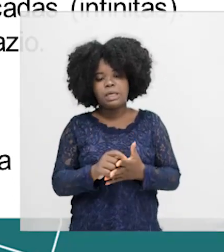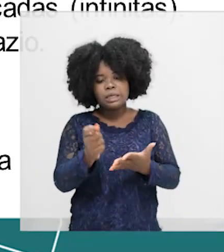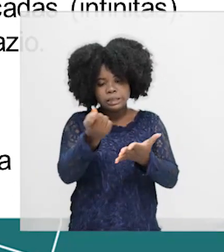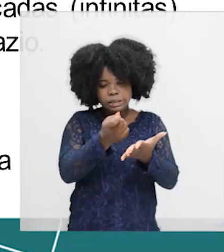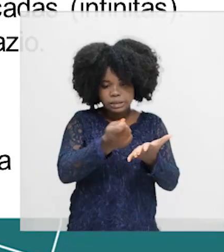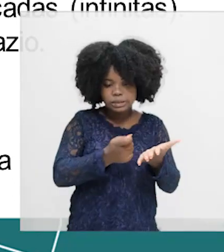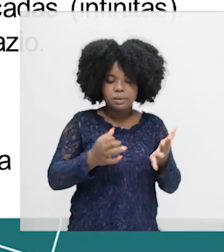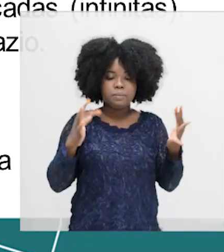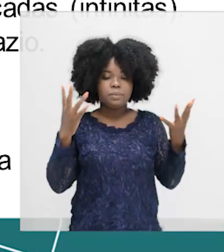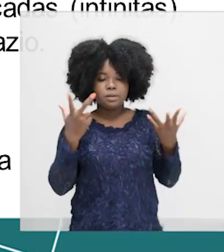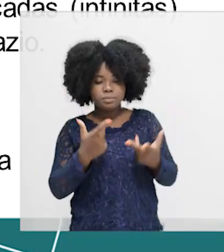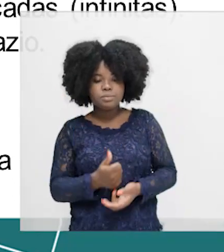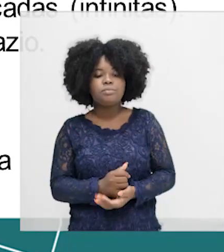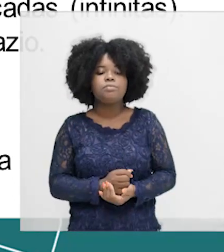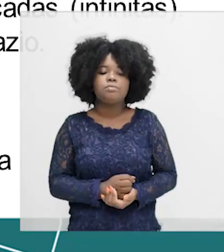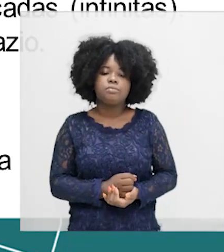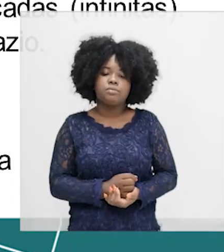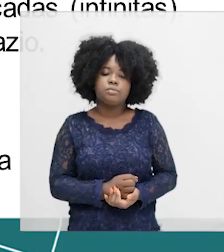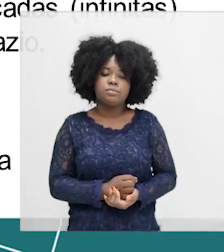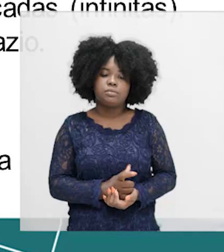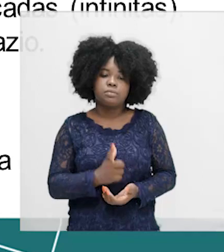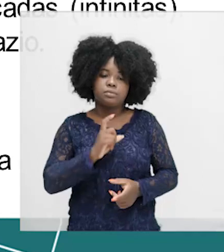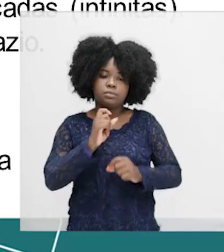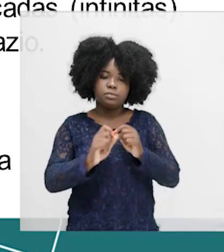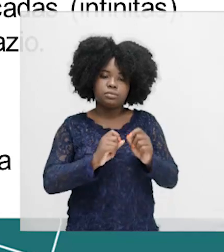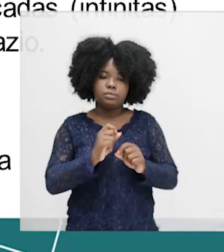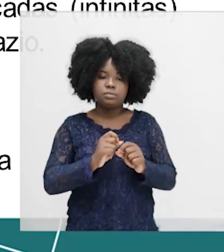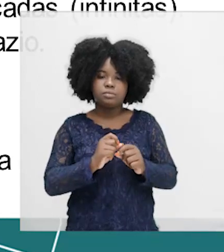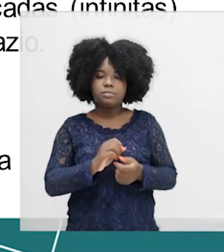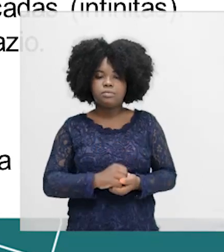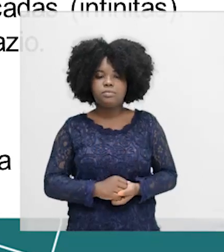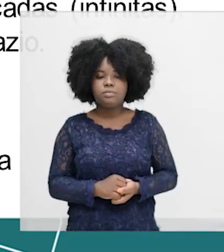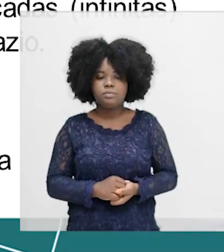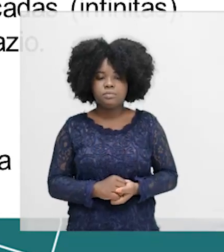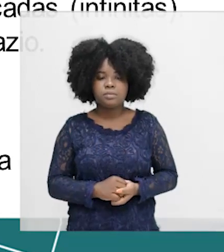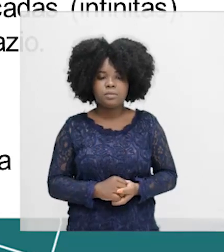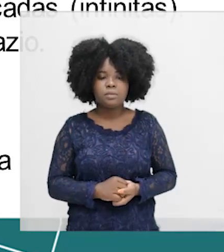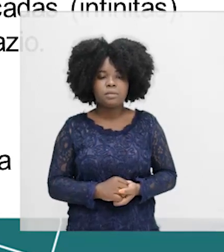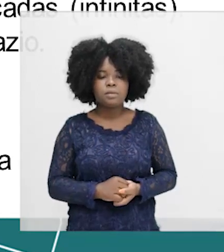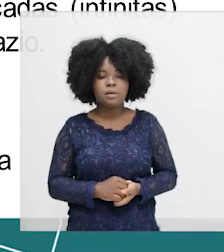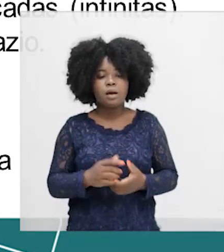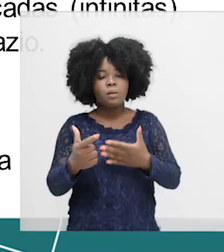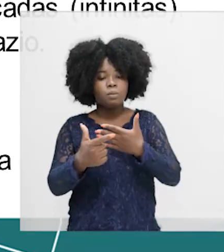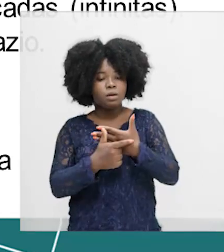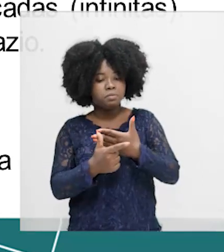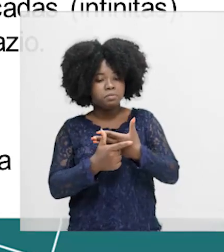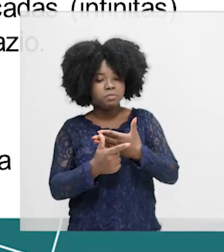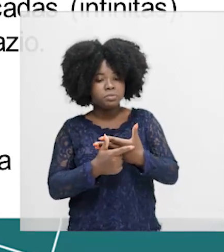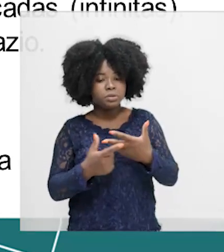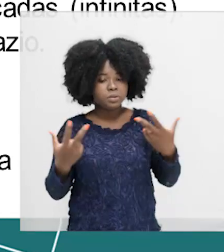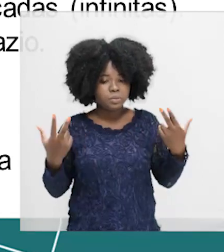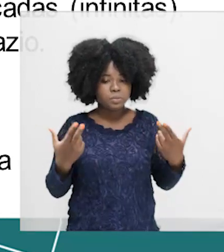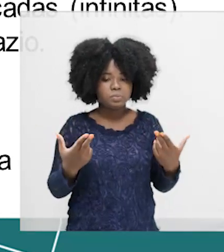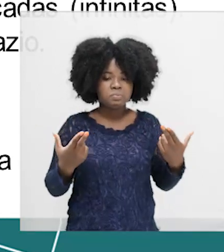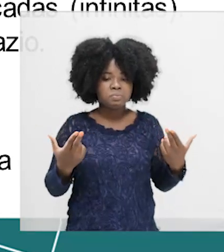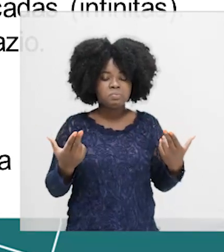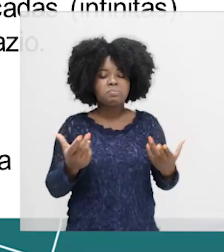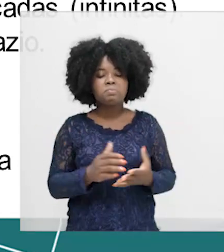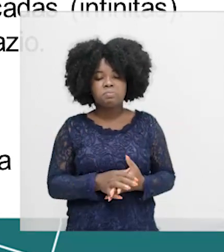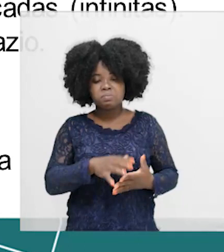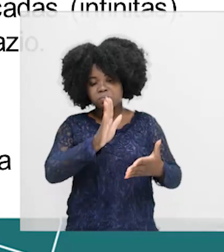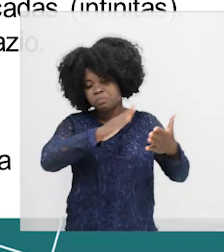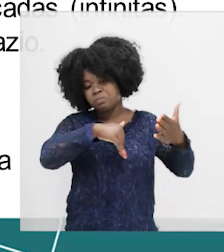formas geométricas multiplicadas. Você pega um elemento e fica duplicando, triplicando ele, uma função similar na pintura.